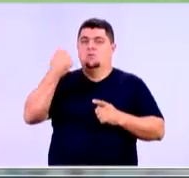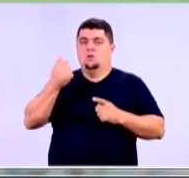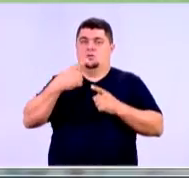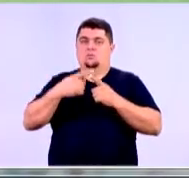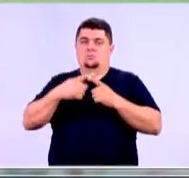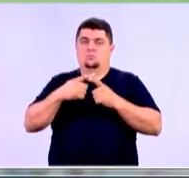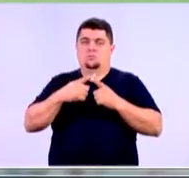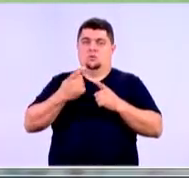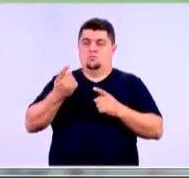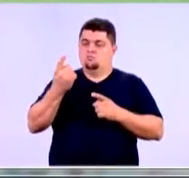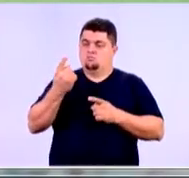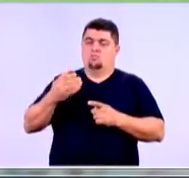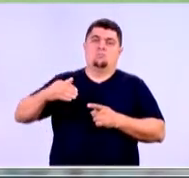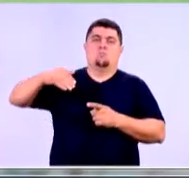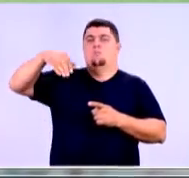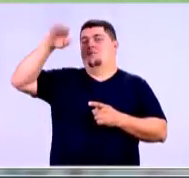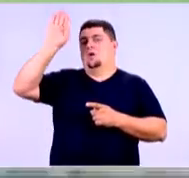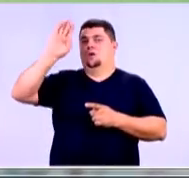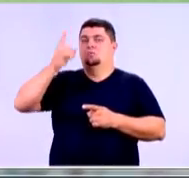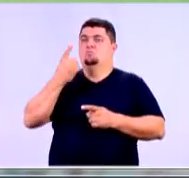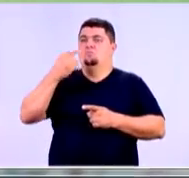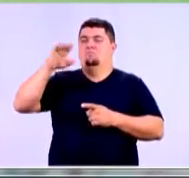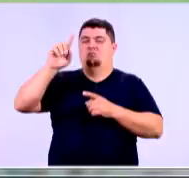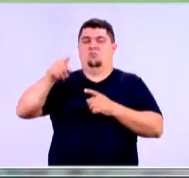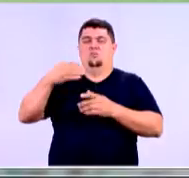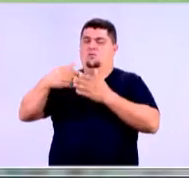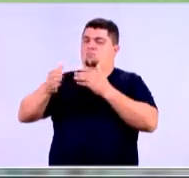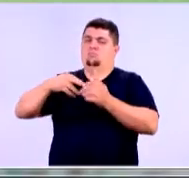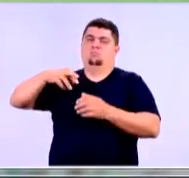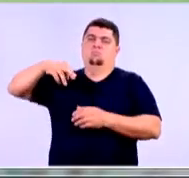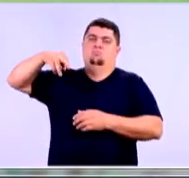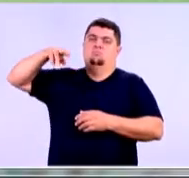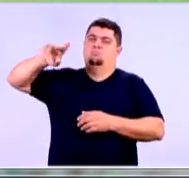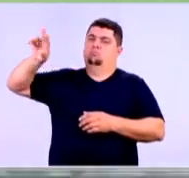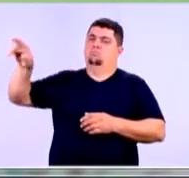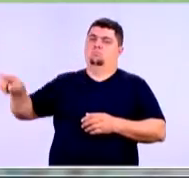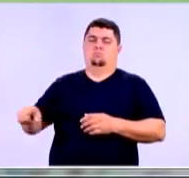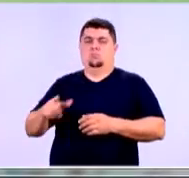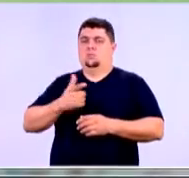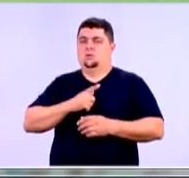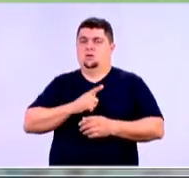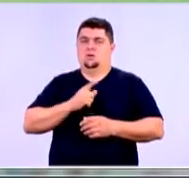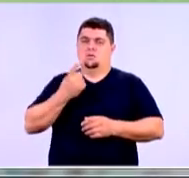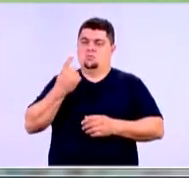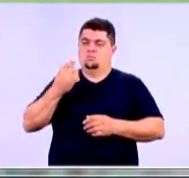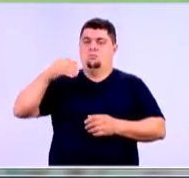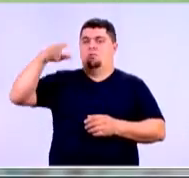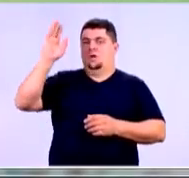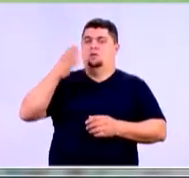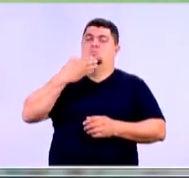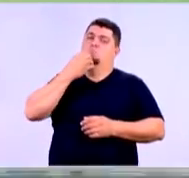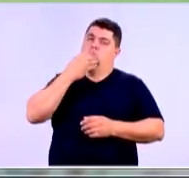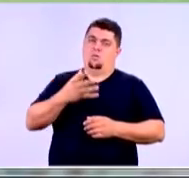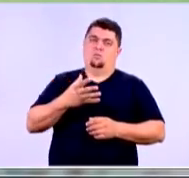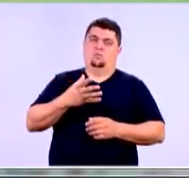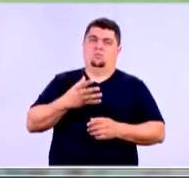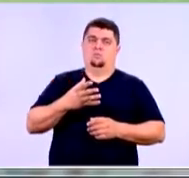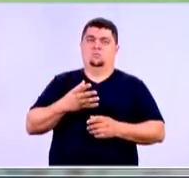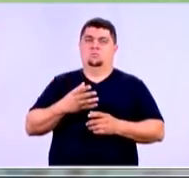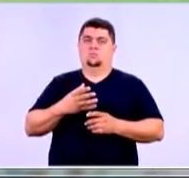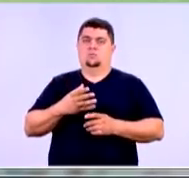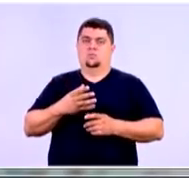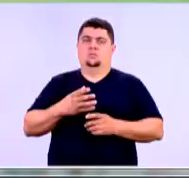maior do que 1 alguma coisa. Quando a minha liquidez corrente, então, é maior do que 1, eu acho isso